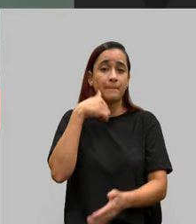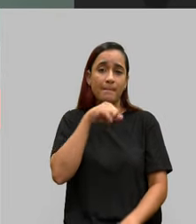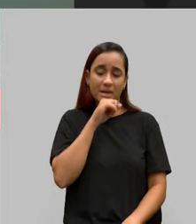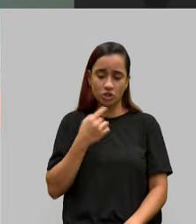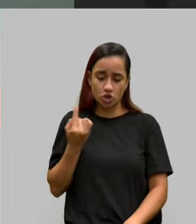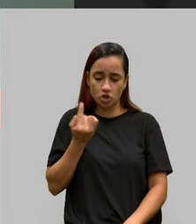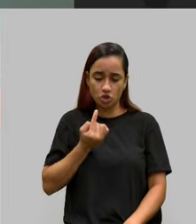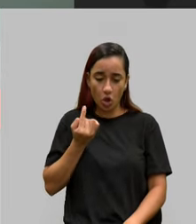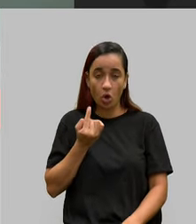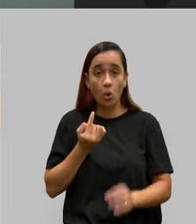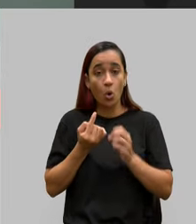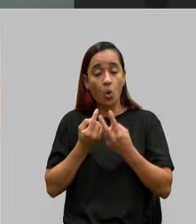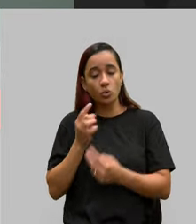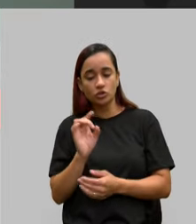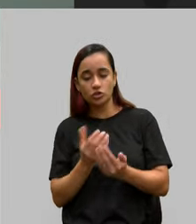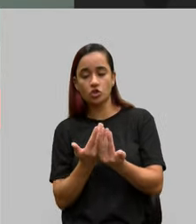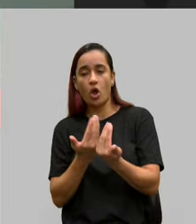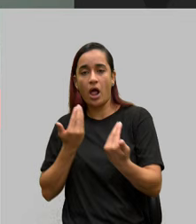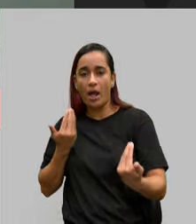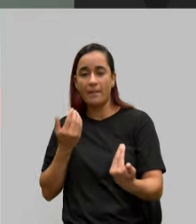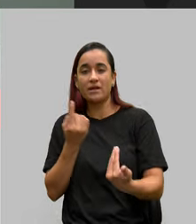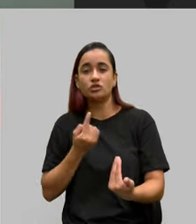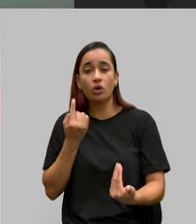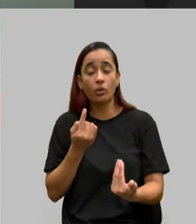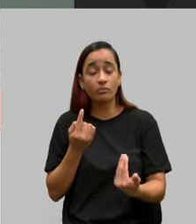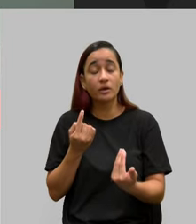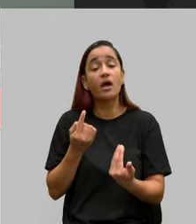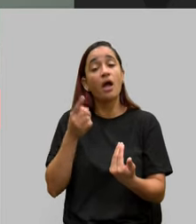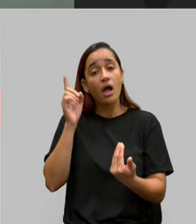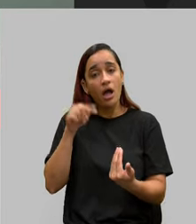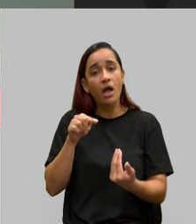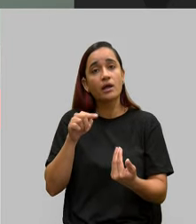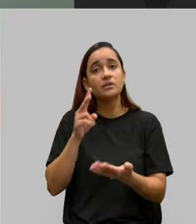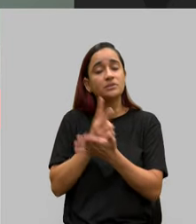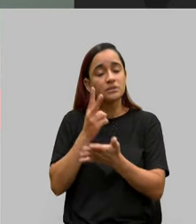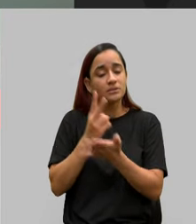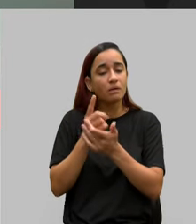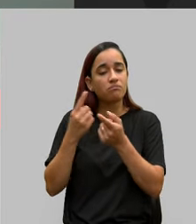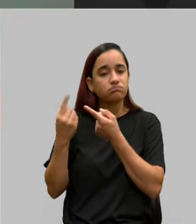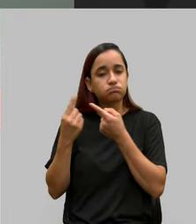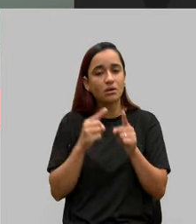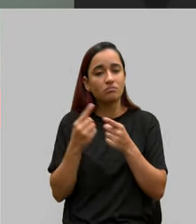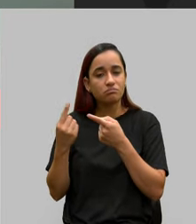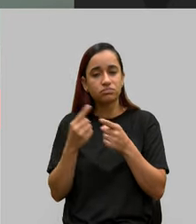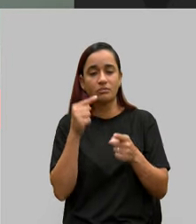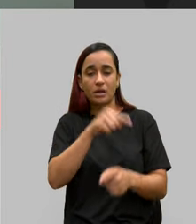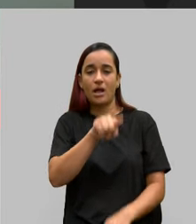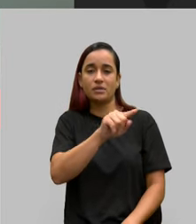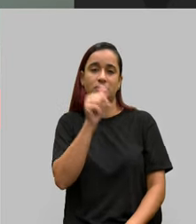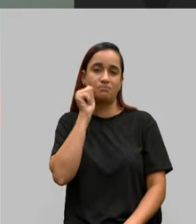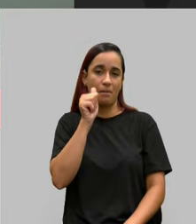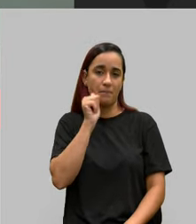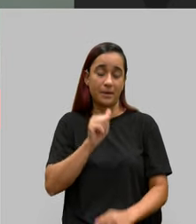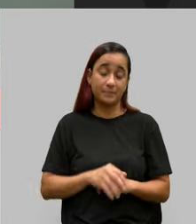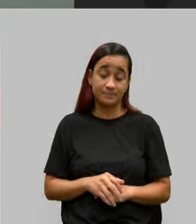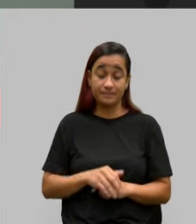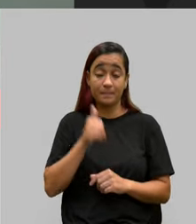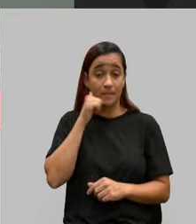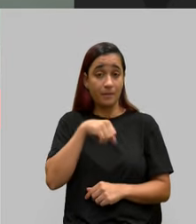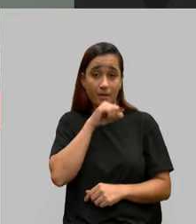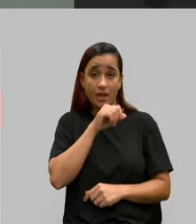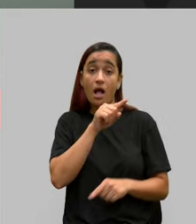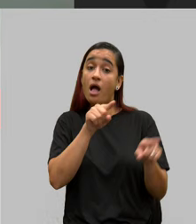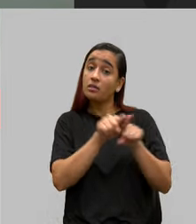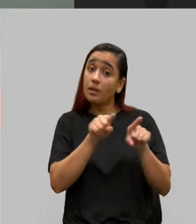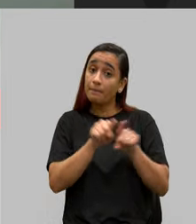materno e a vulnerabilidade Econômica social são os reais gatilhos psíquicos dessas mães o baseado no caso